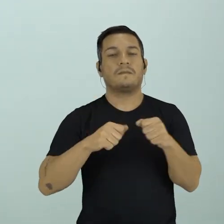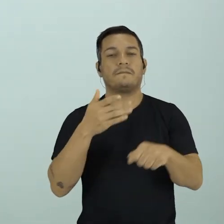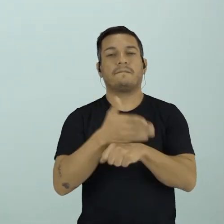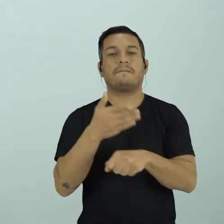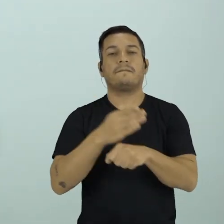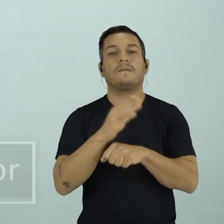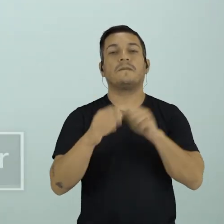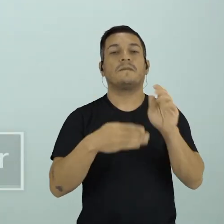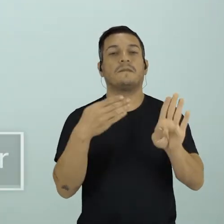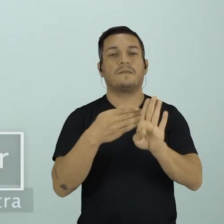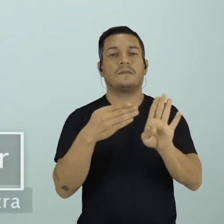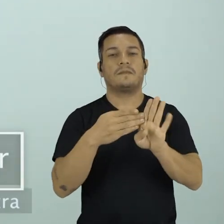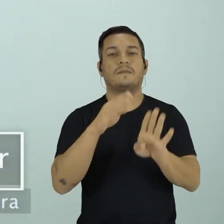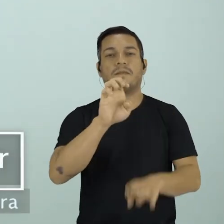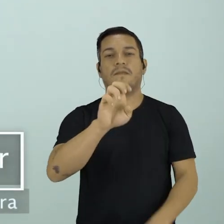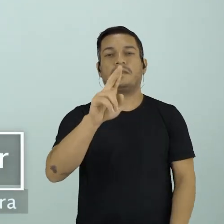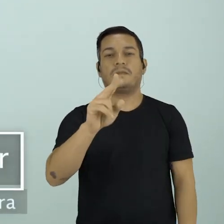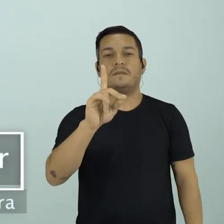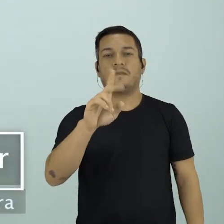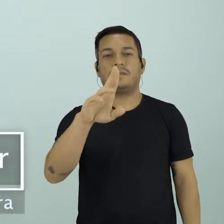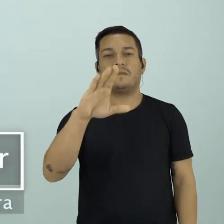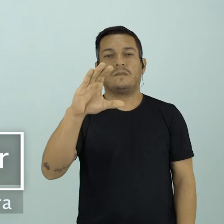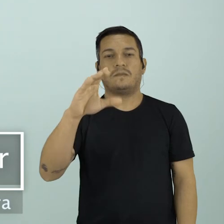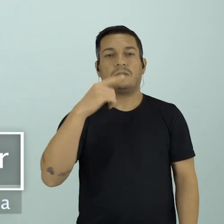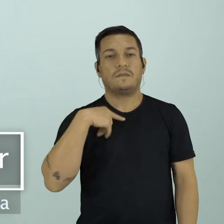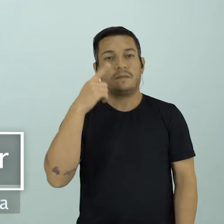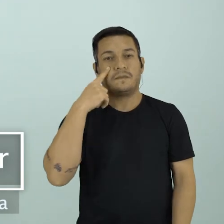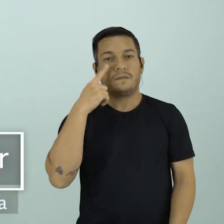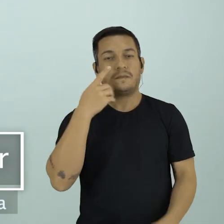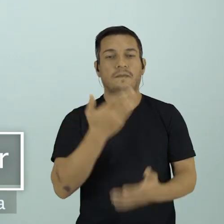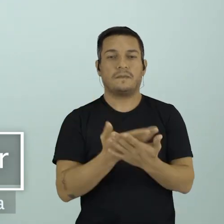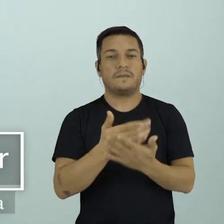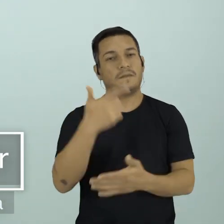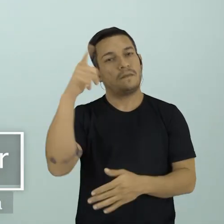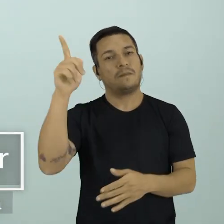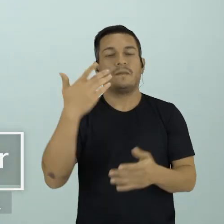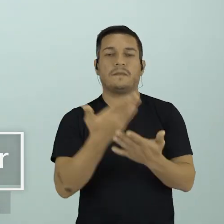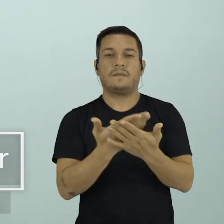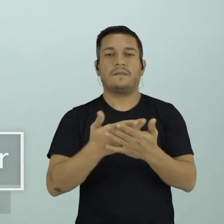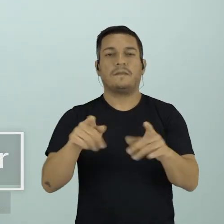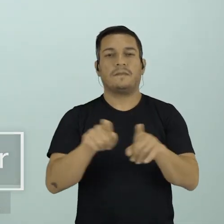estar acessando a plataforma Eduque para estar revendo essa aula e outras